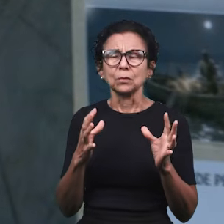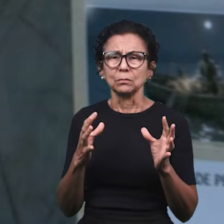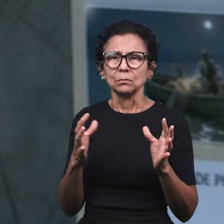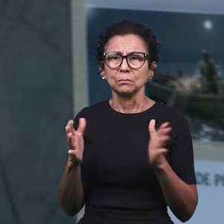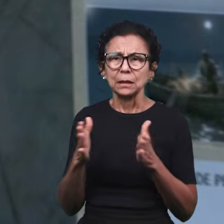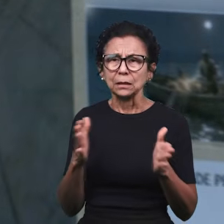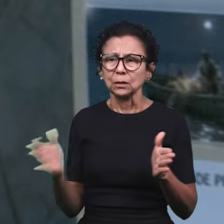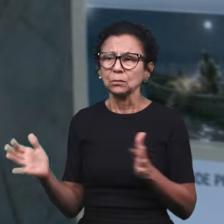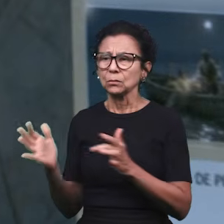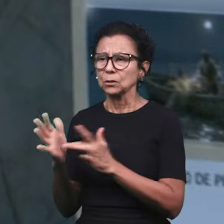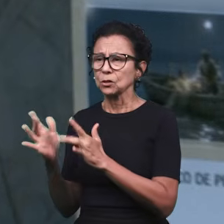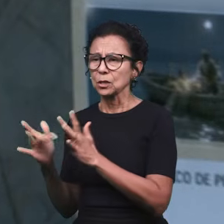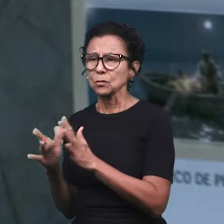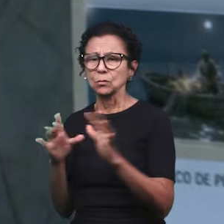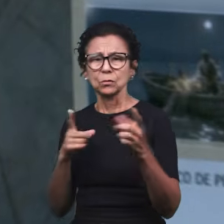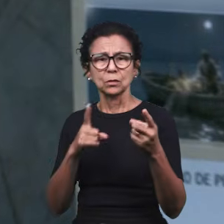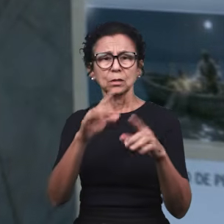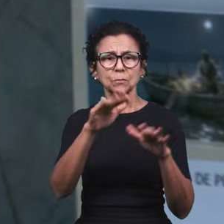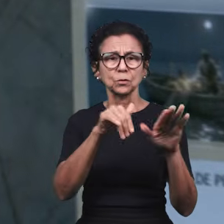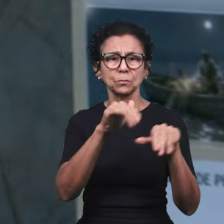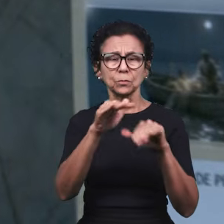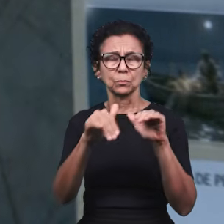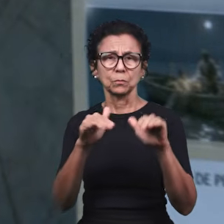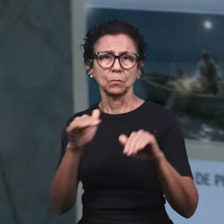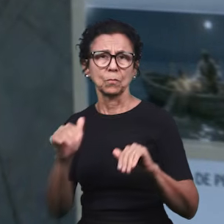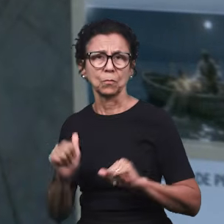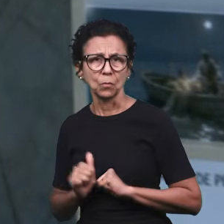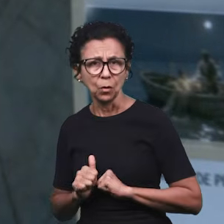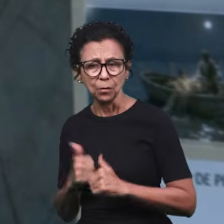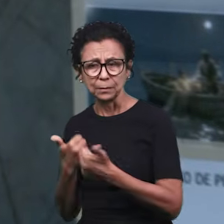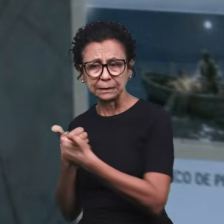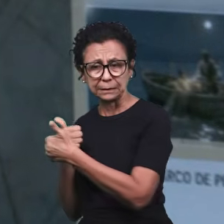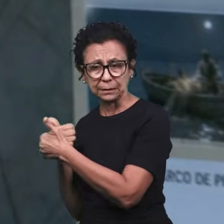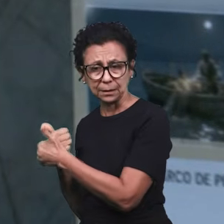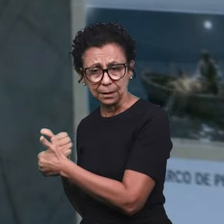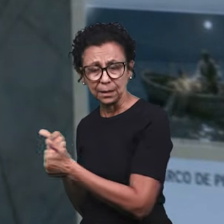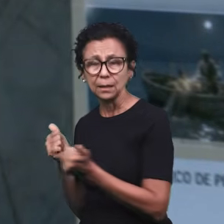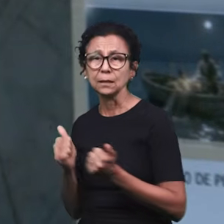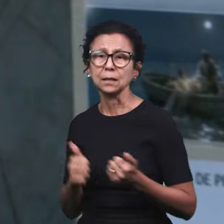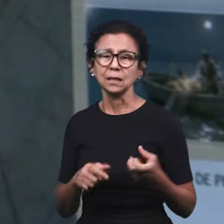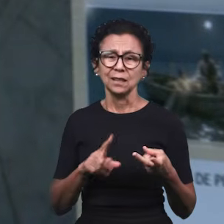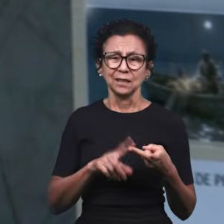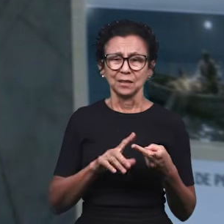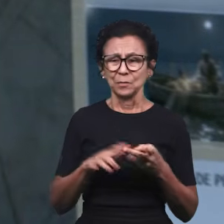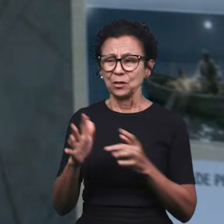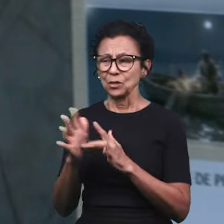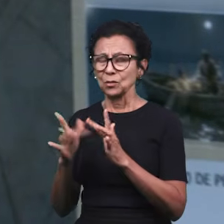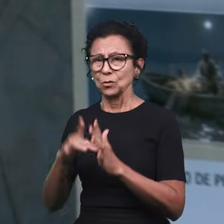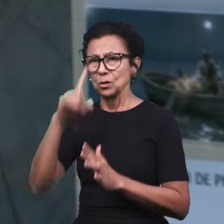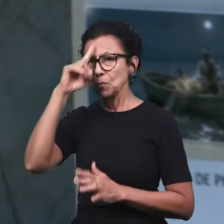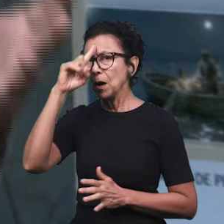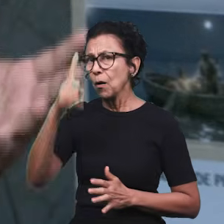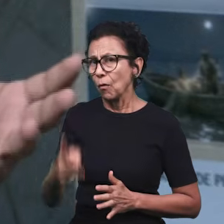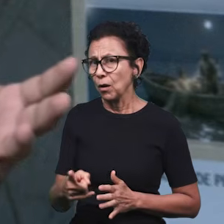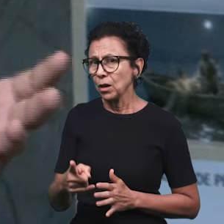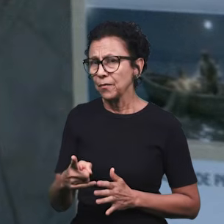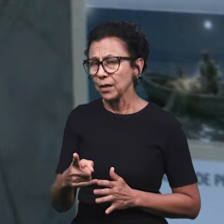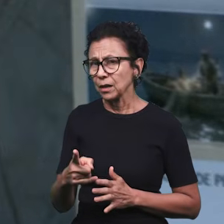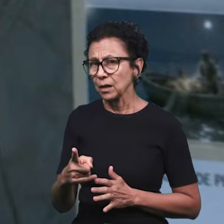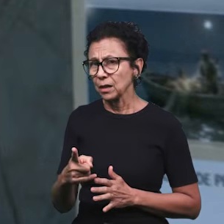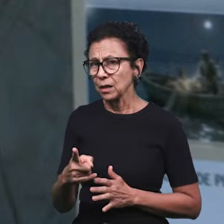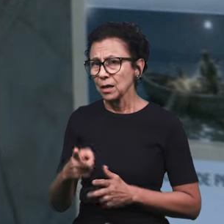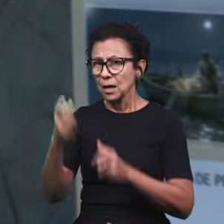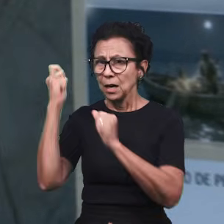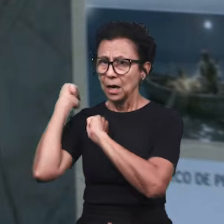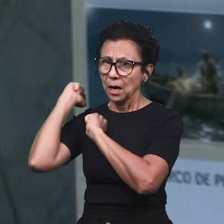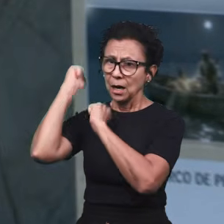dos discípulos e que houve uma instrução de Jesus para lançar as redes em plena luz do dia.